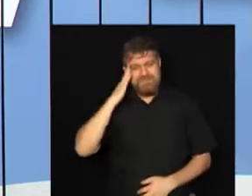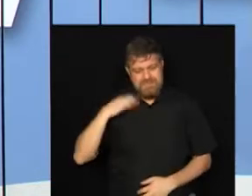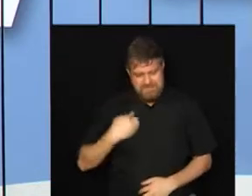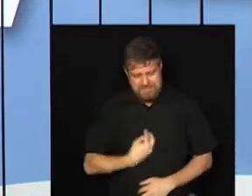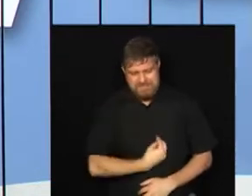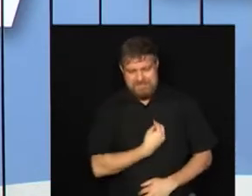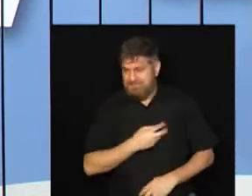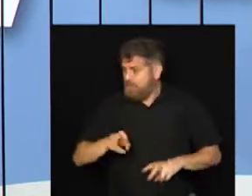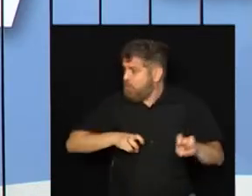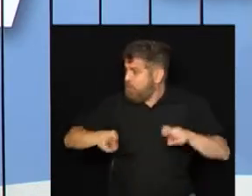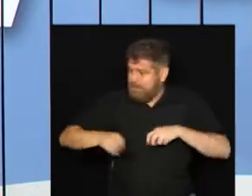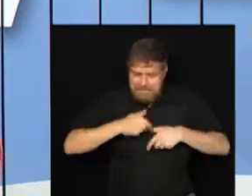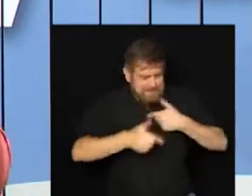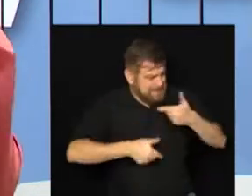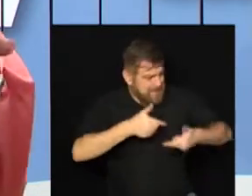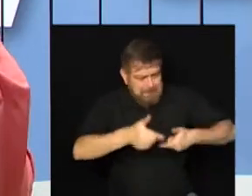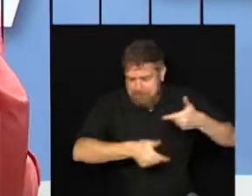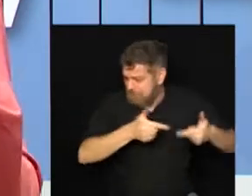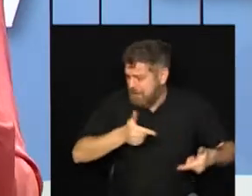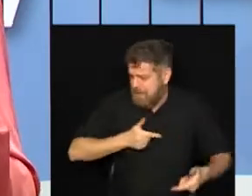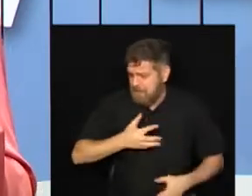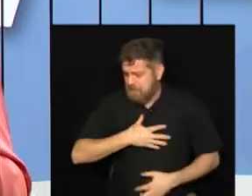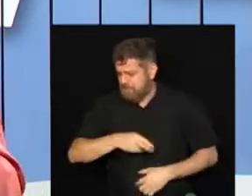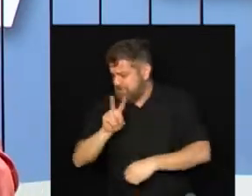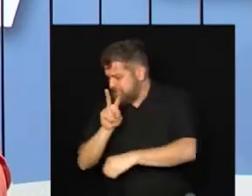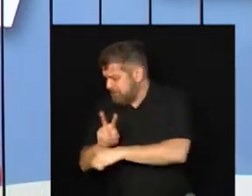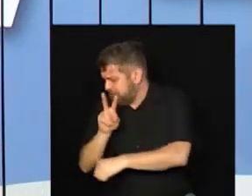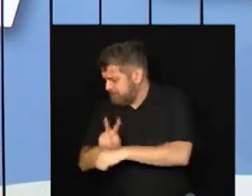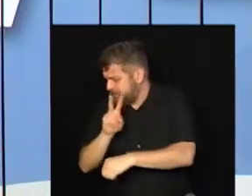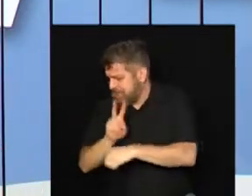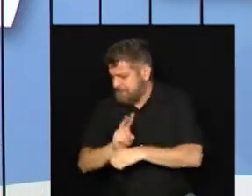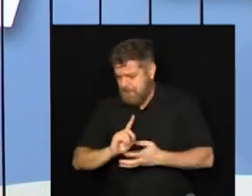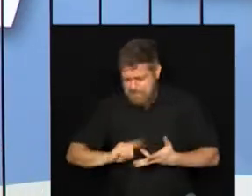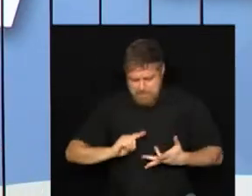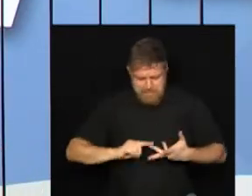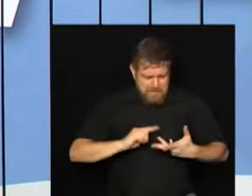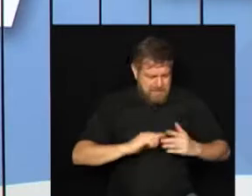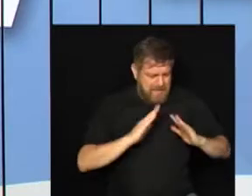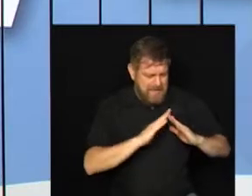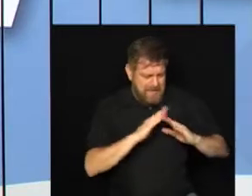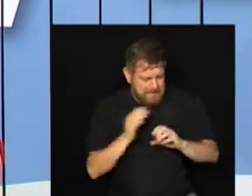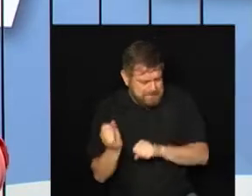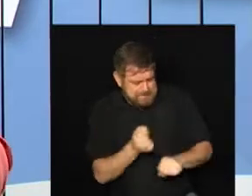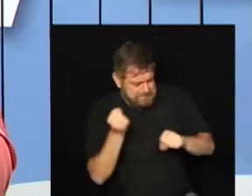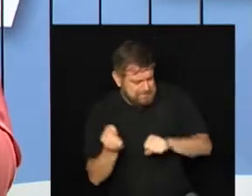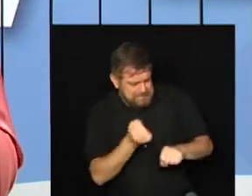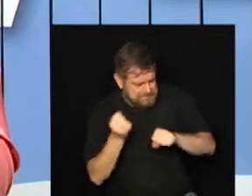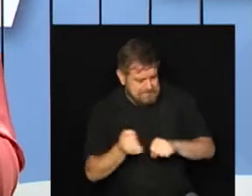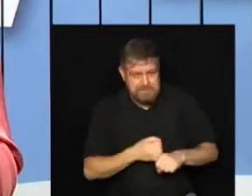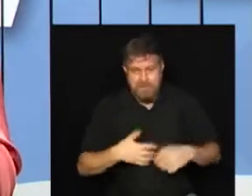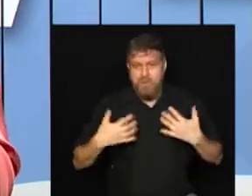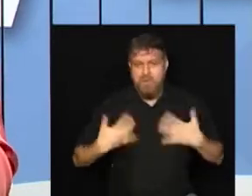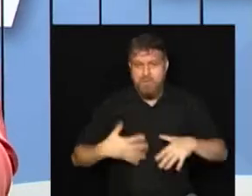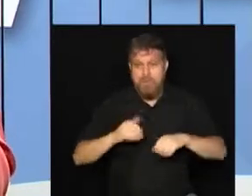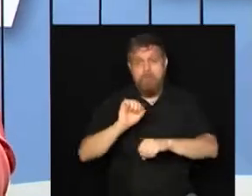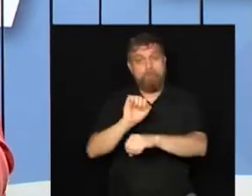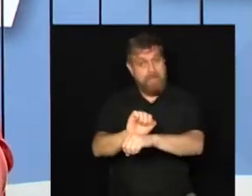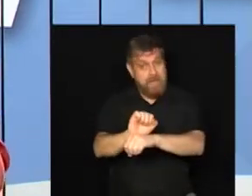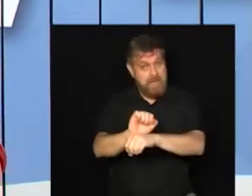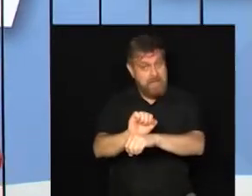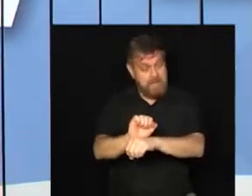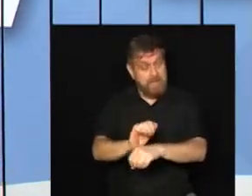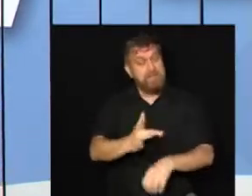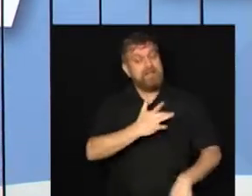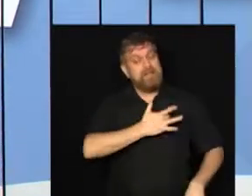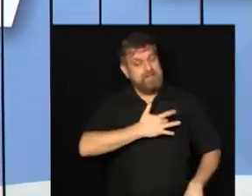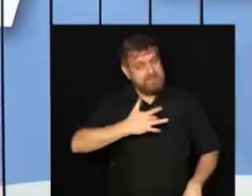vida bastante corrida, corre atrás de filho, corre atrás dos afazeres da casa, do trabalho, mas dá uma pausinha em benefício